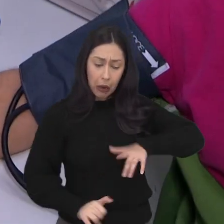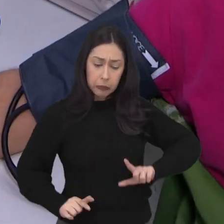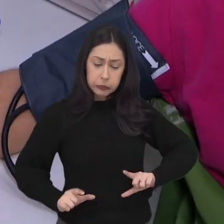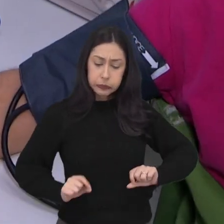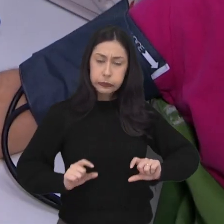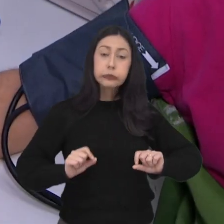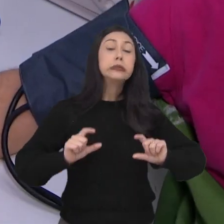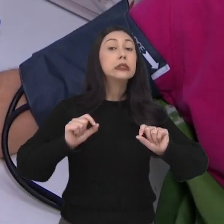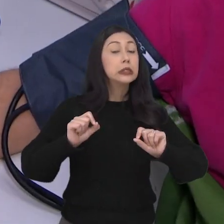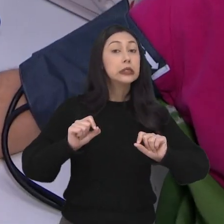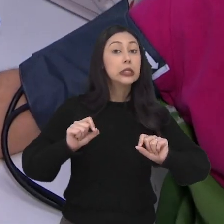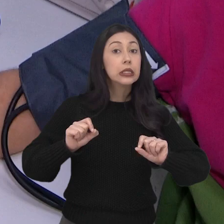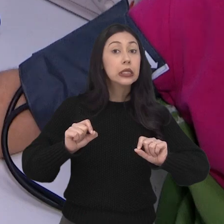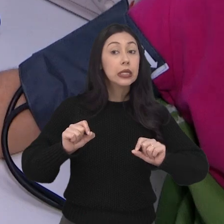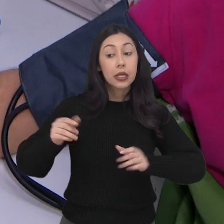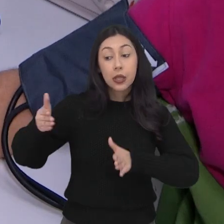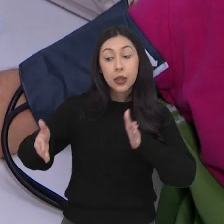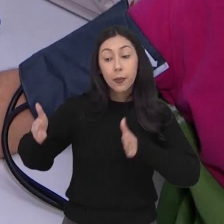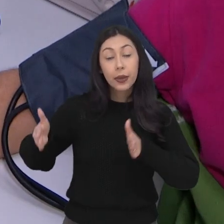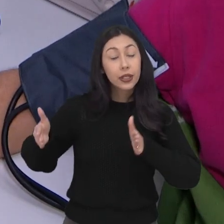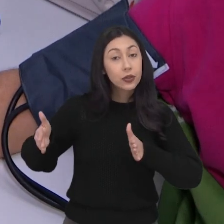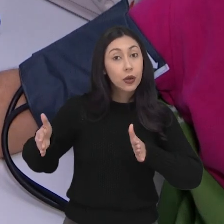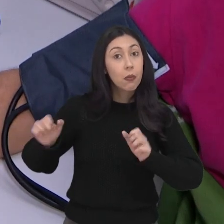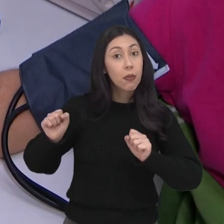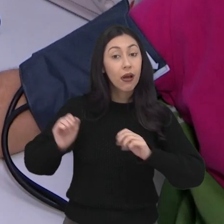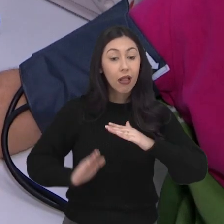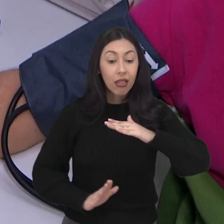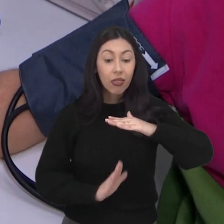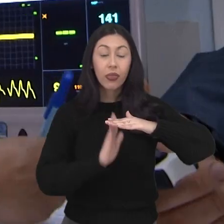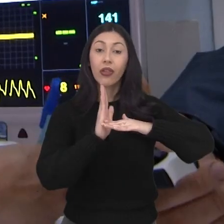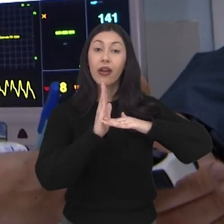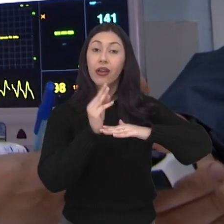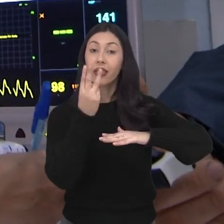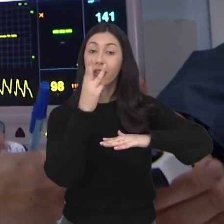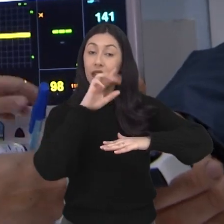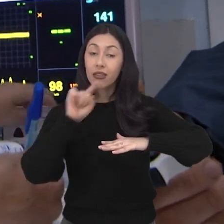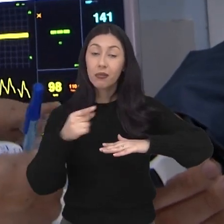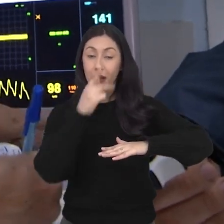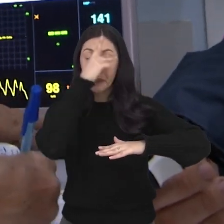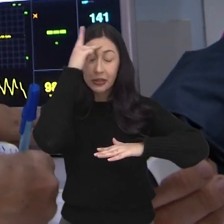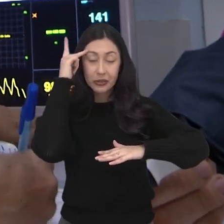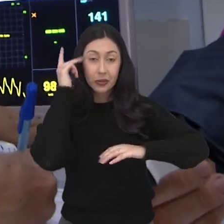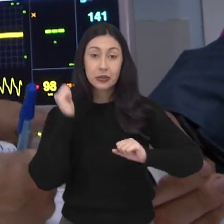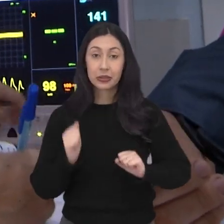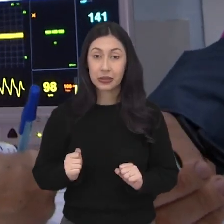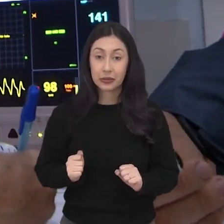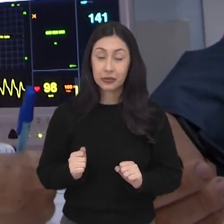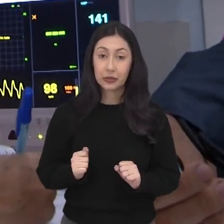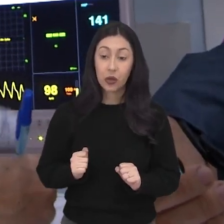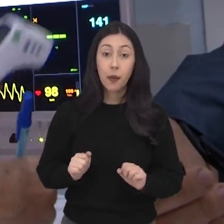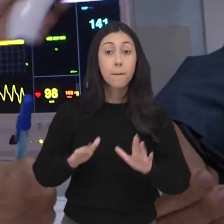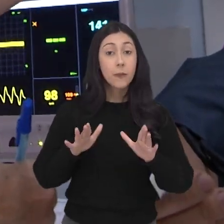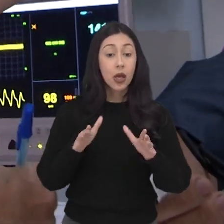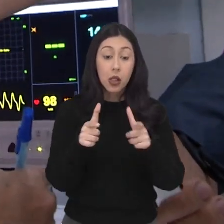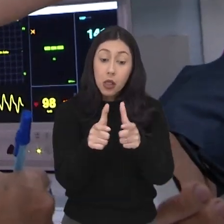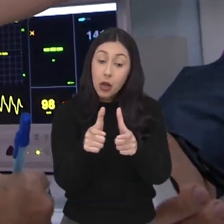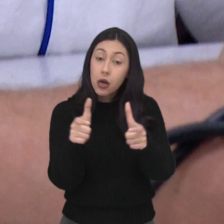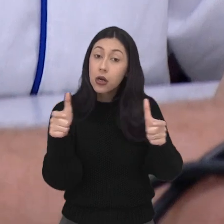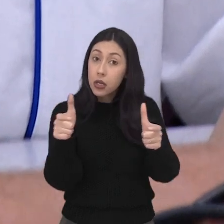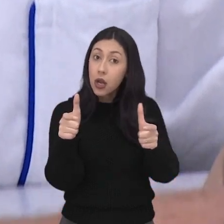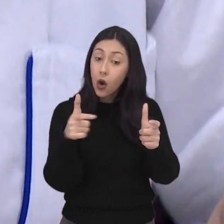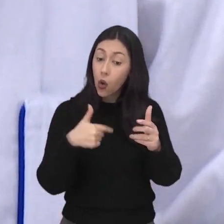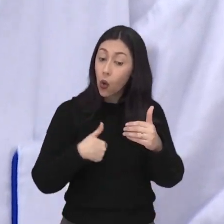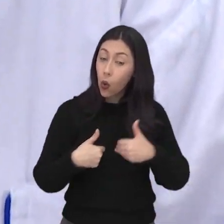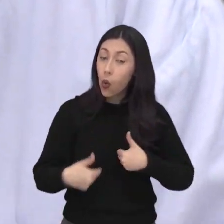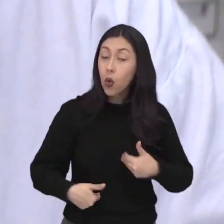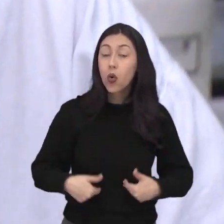ao linfoma de Hodgkin, a incidência anual neste mesmo período pode passar das 3.000 notificações. Na maior